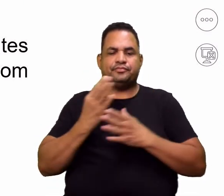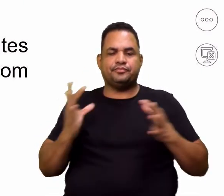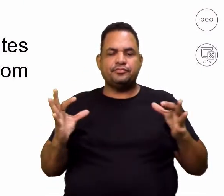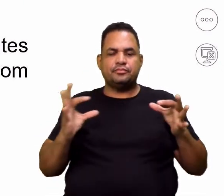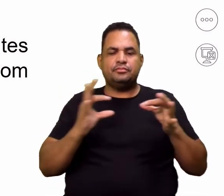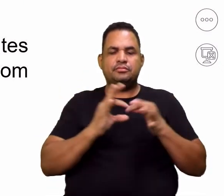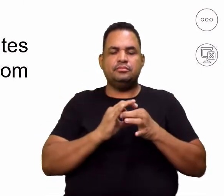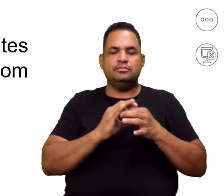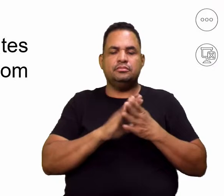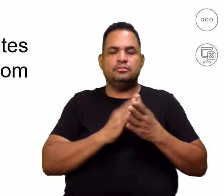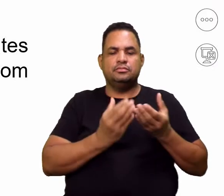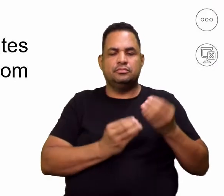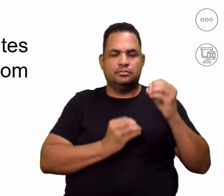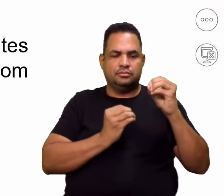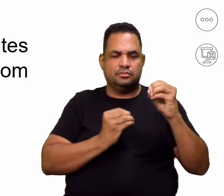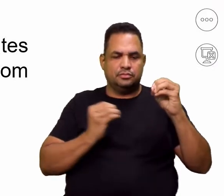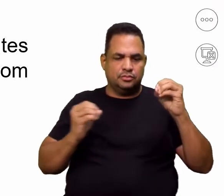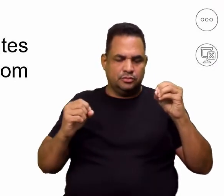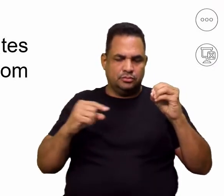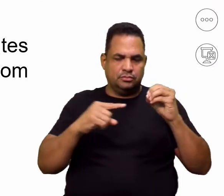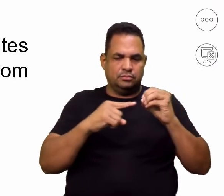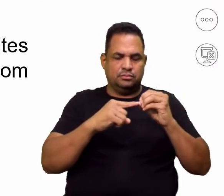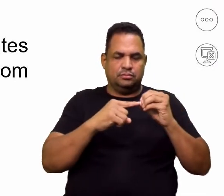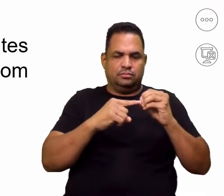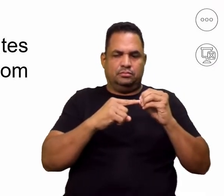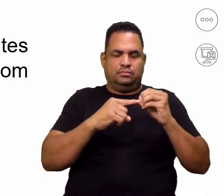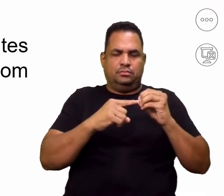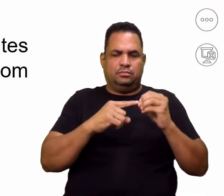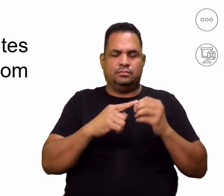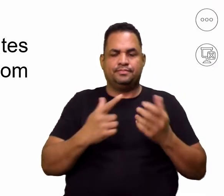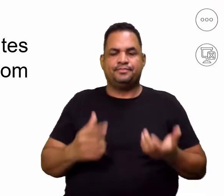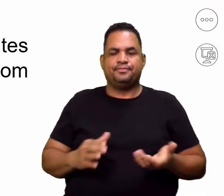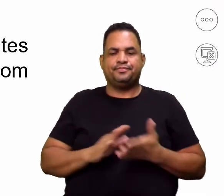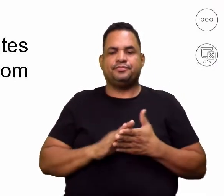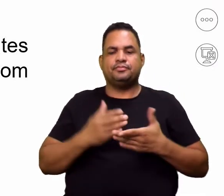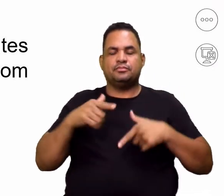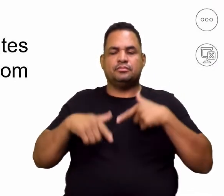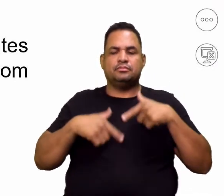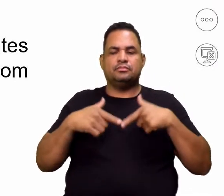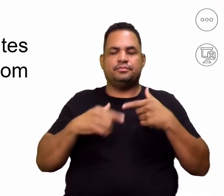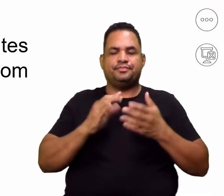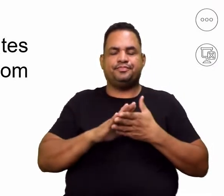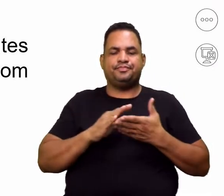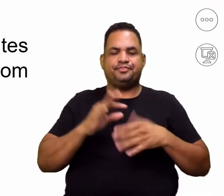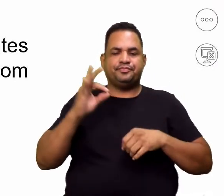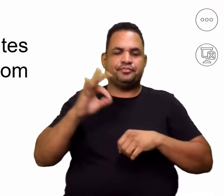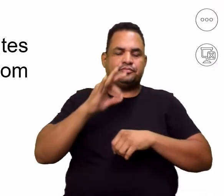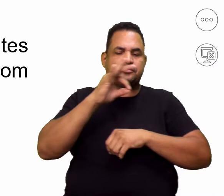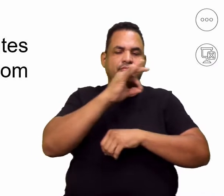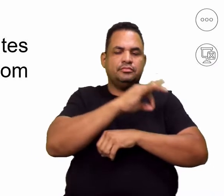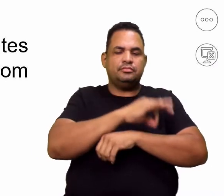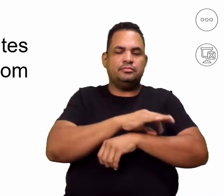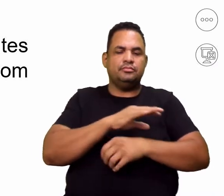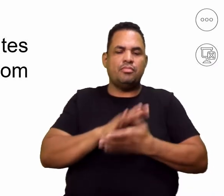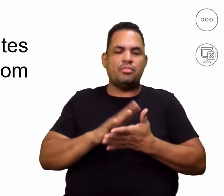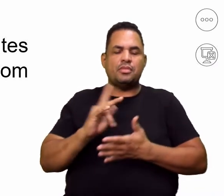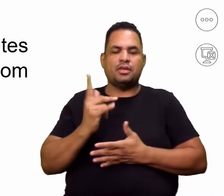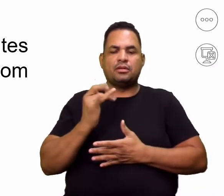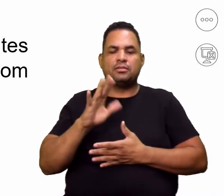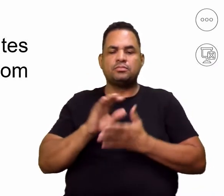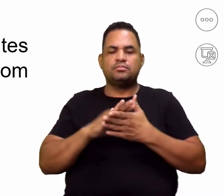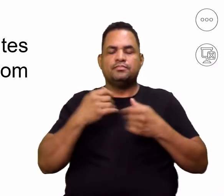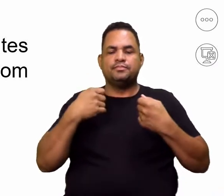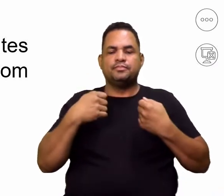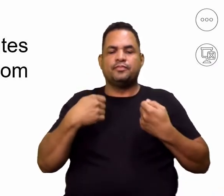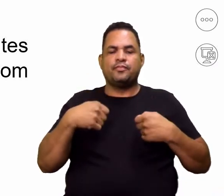um ovo com um espermatozoide. Ou seja, as operárias, como eu falei para vocês, elas são heterogaméticas, então precisou